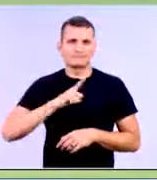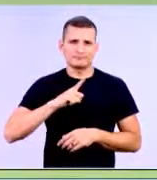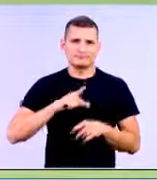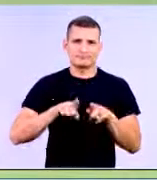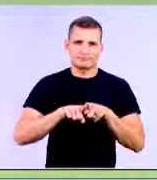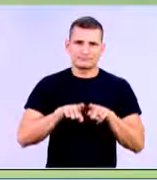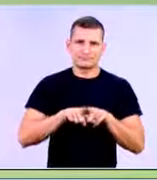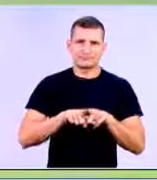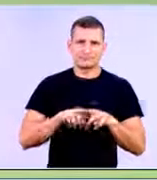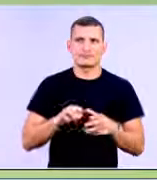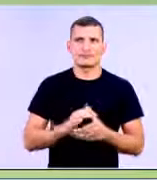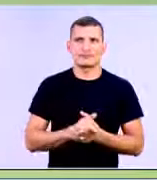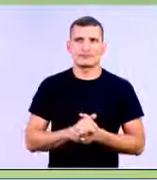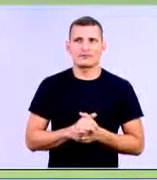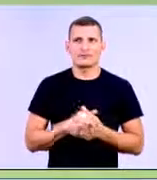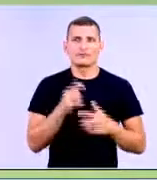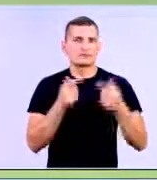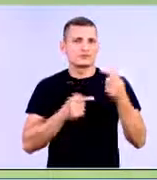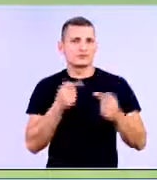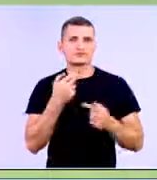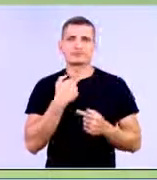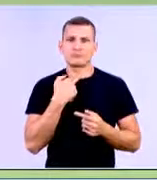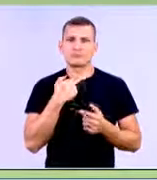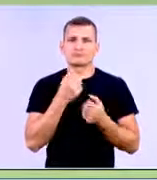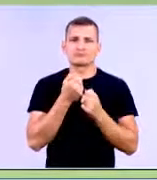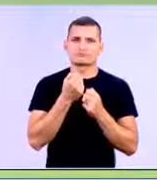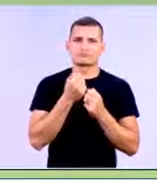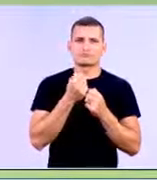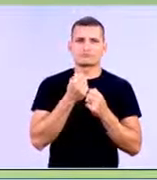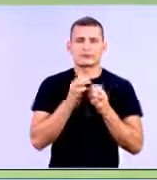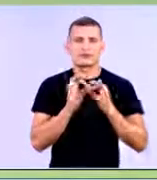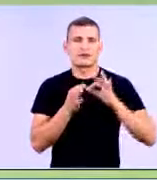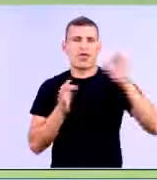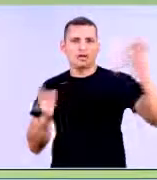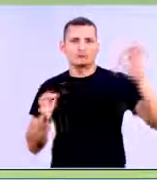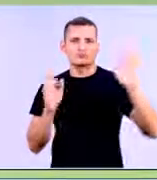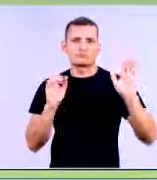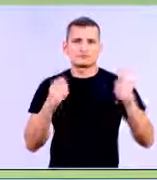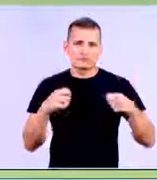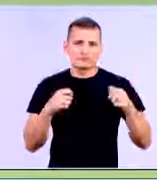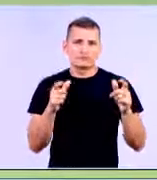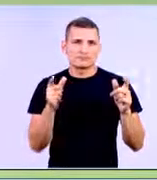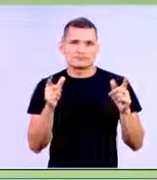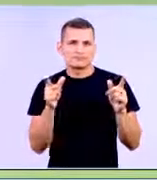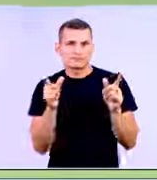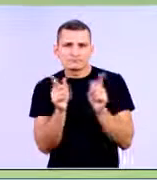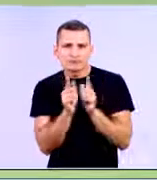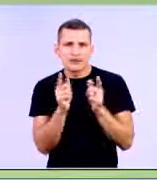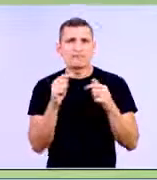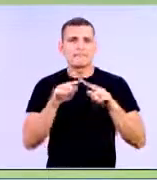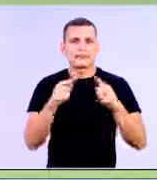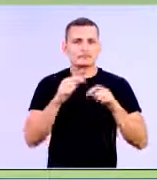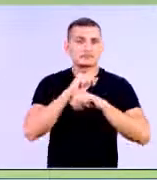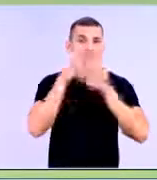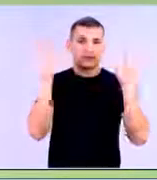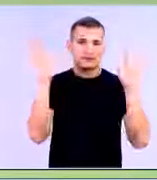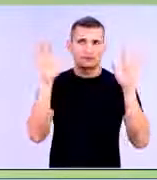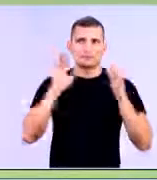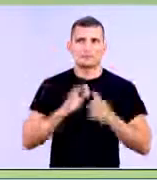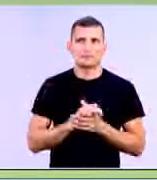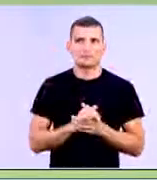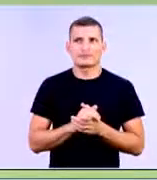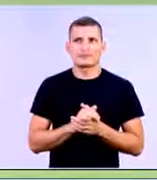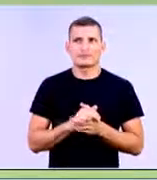Então, primeiro, a política ela não deve ser muito grande, ela tem que ser pequena o suficiente, mas clara, tá, ok? Não